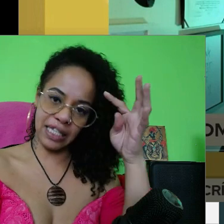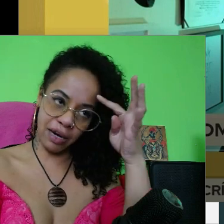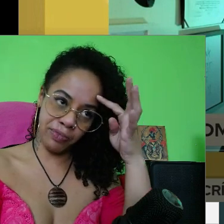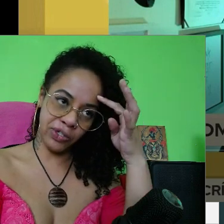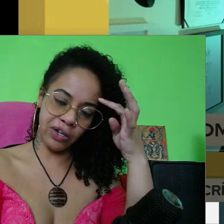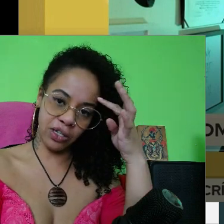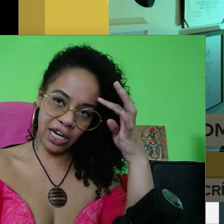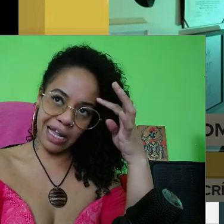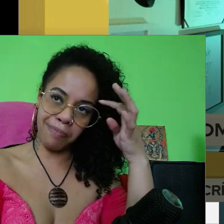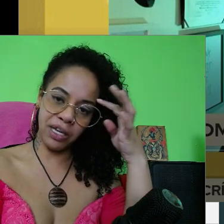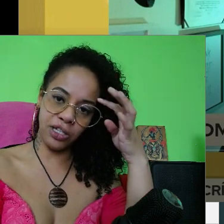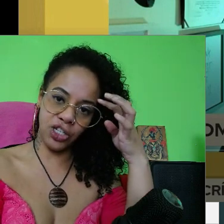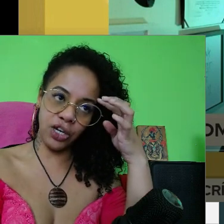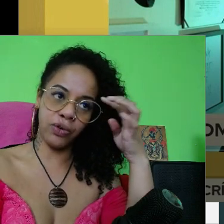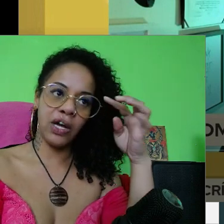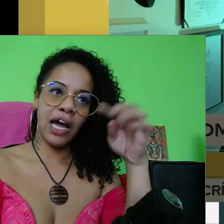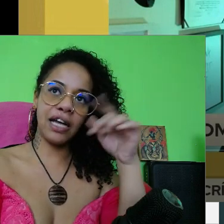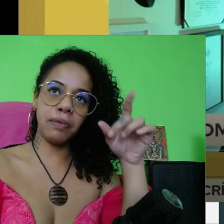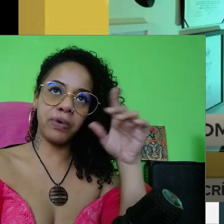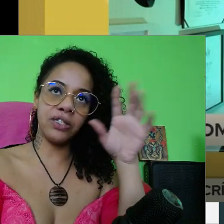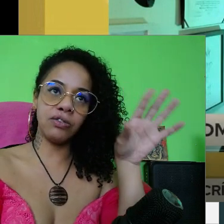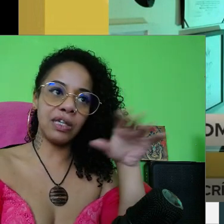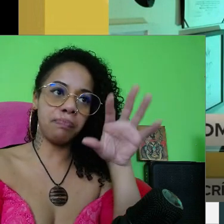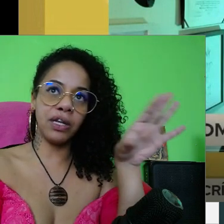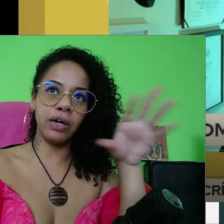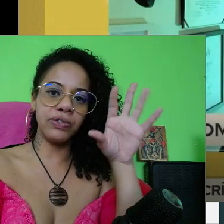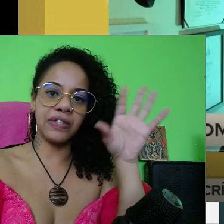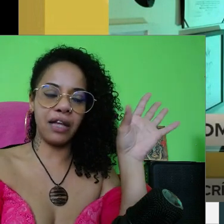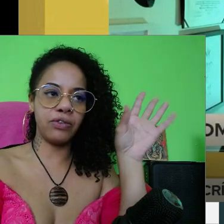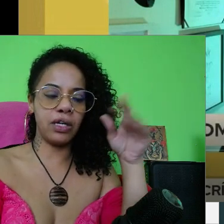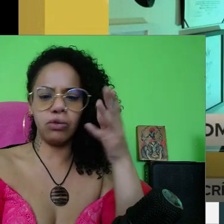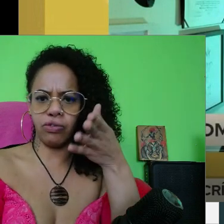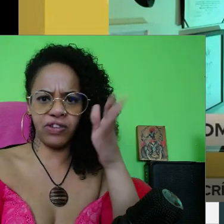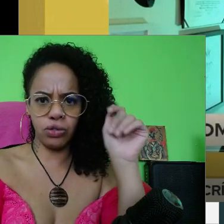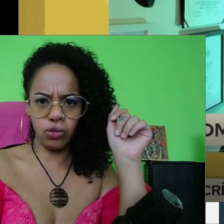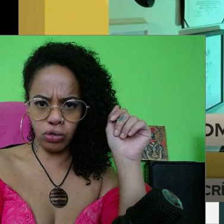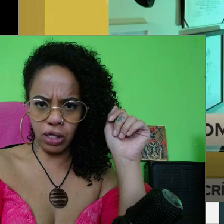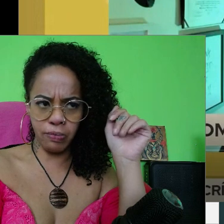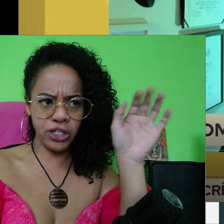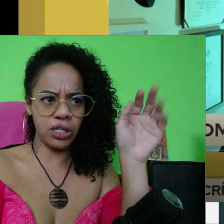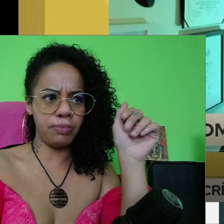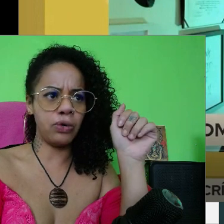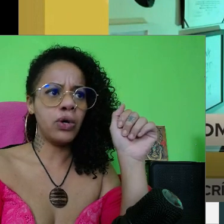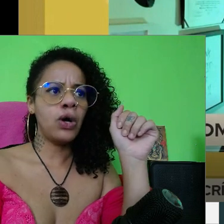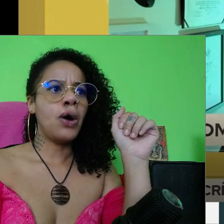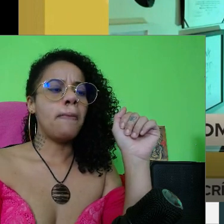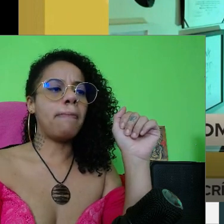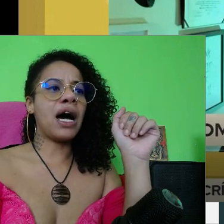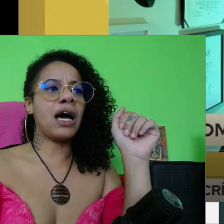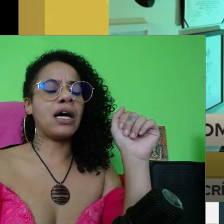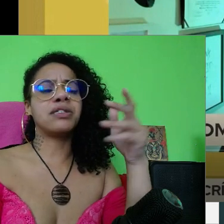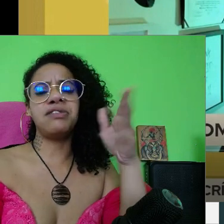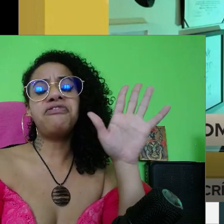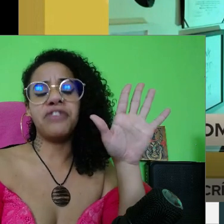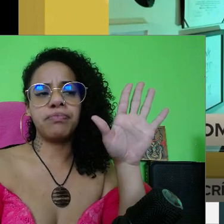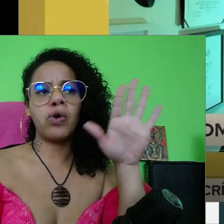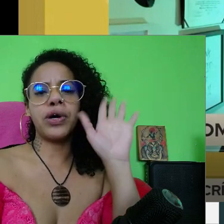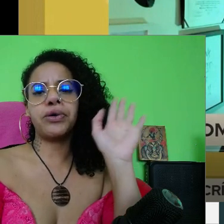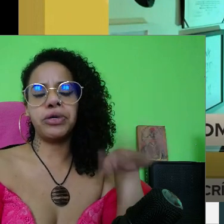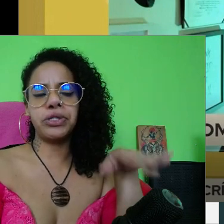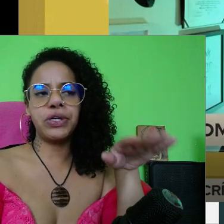esse cérebrozinho adora dar apelidinho aí depois usa apelida usado aí não tô falando tu não imagina amigo mas